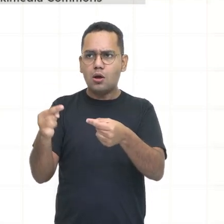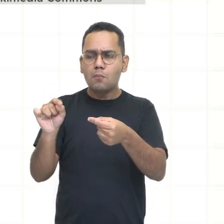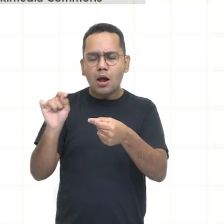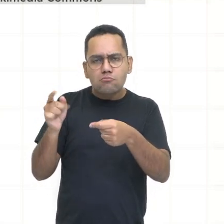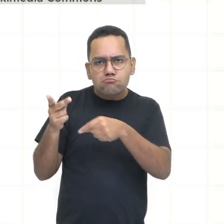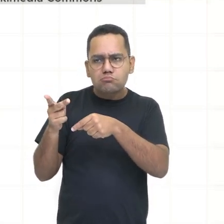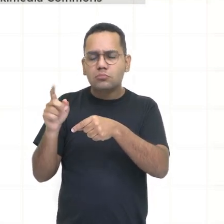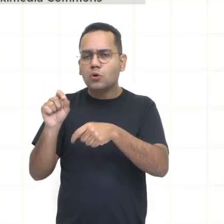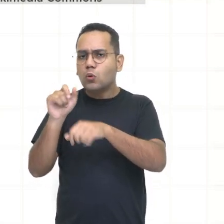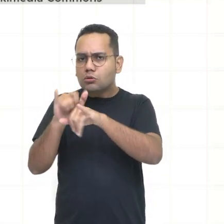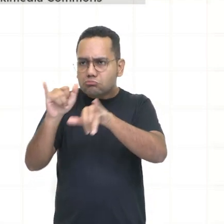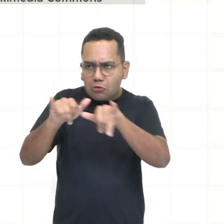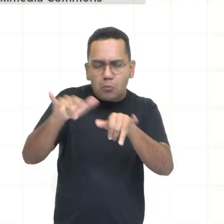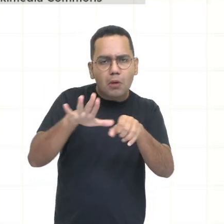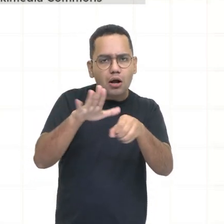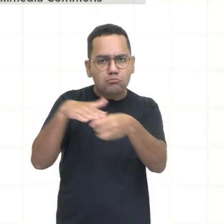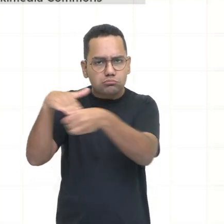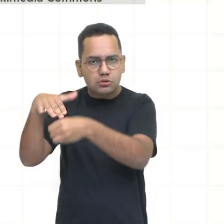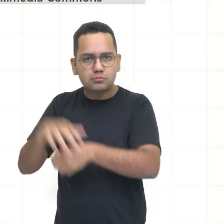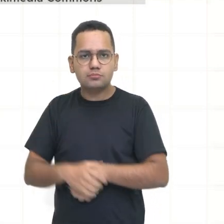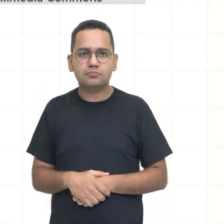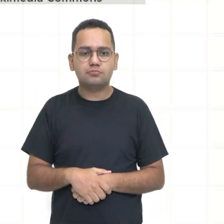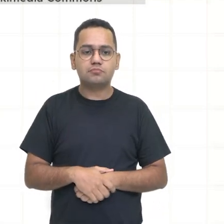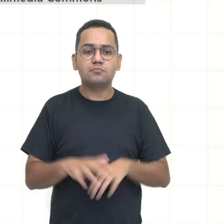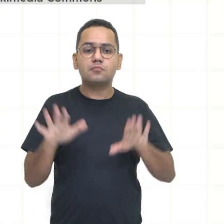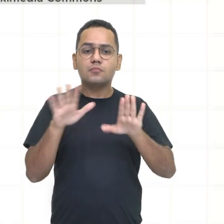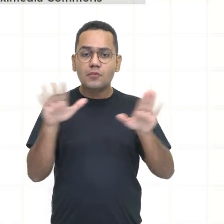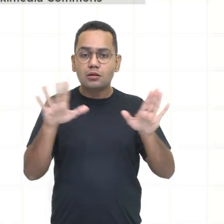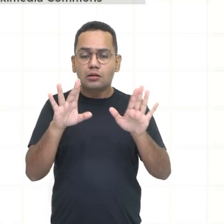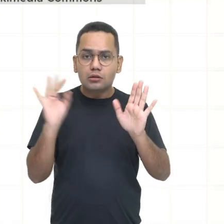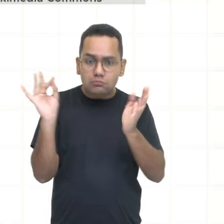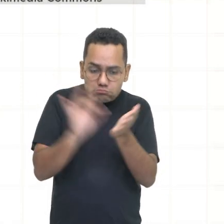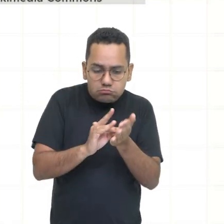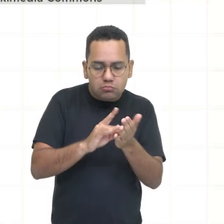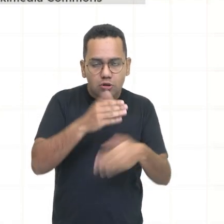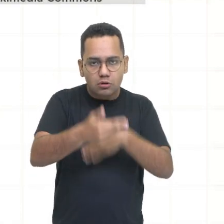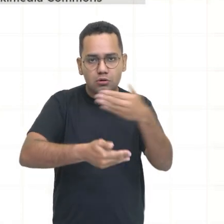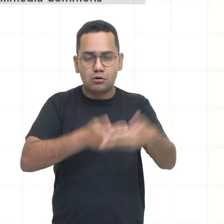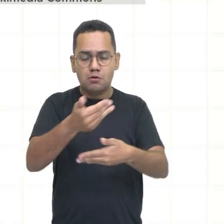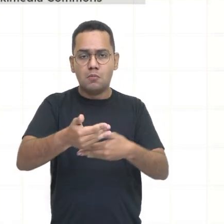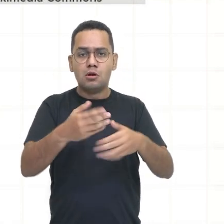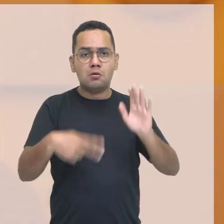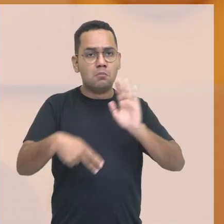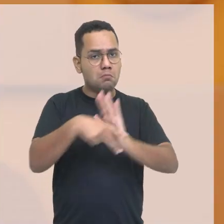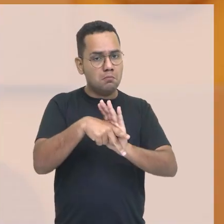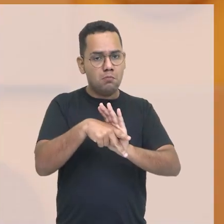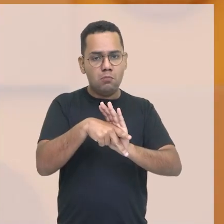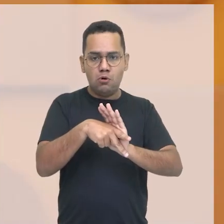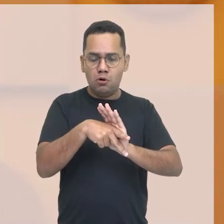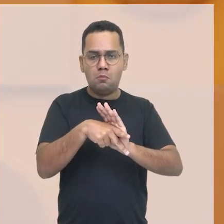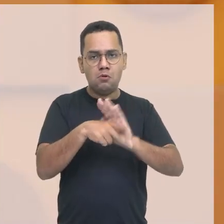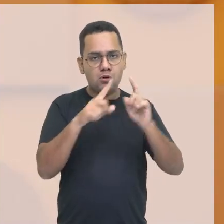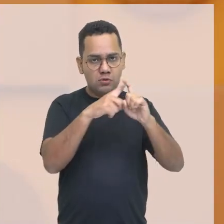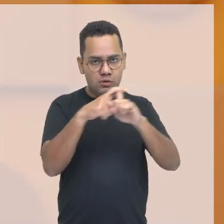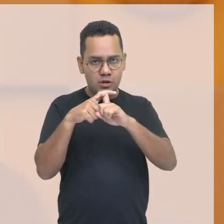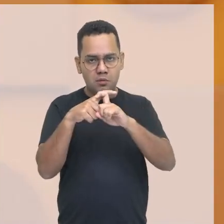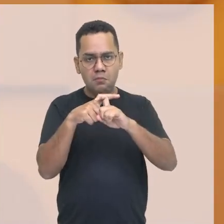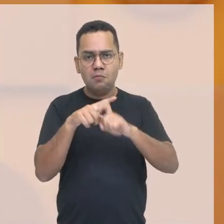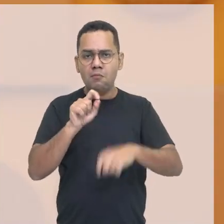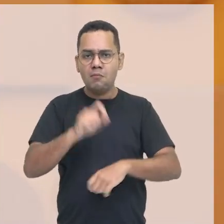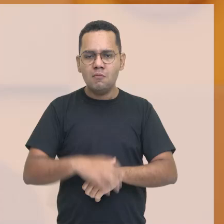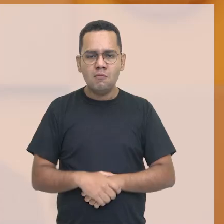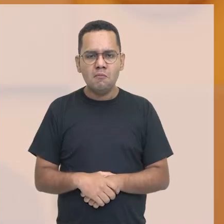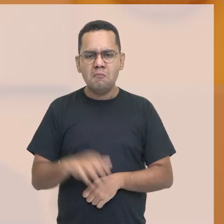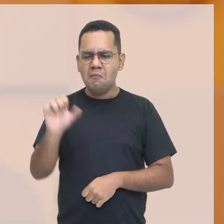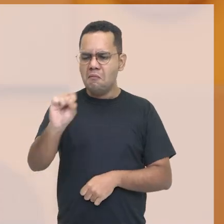em que estava tendo a implementação e a consolidação do nazismo, vamos observar que a SA começou a